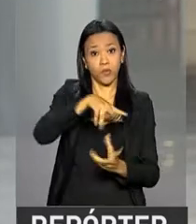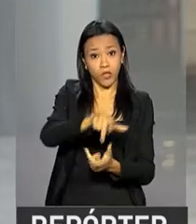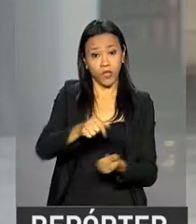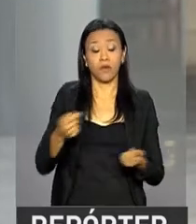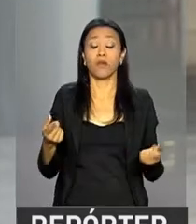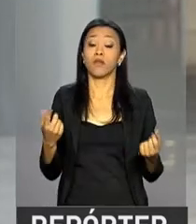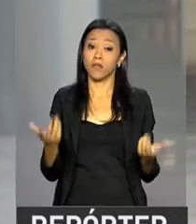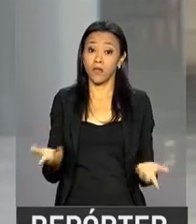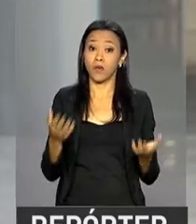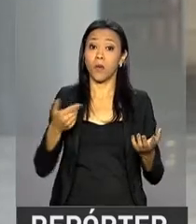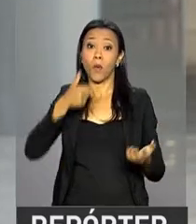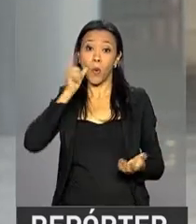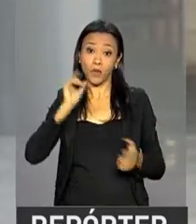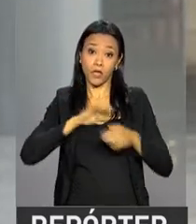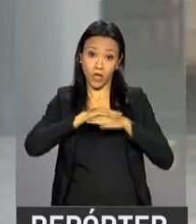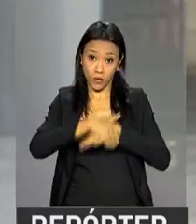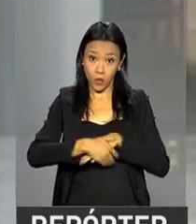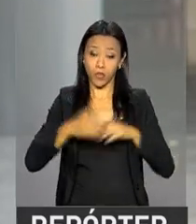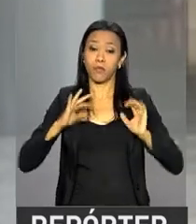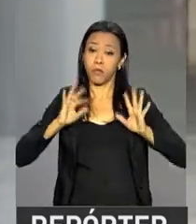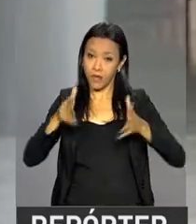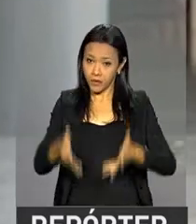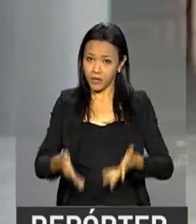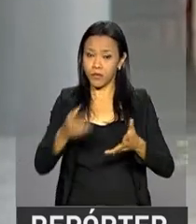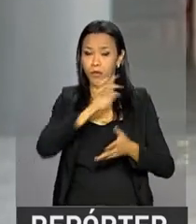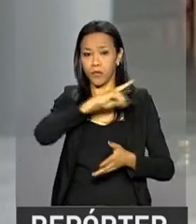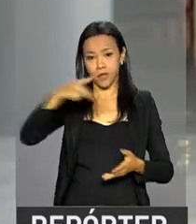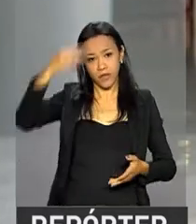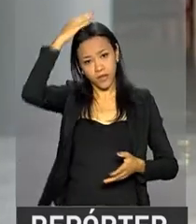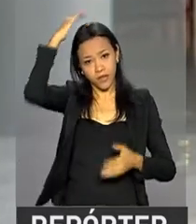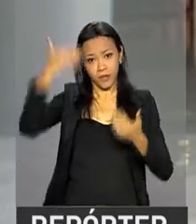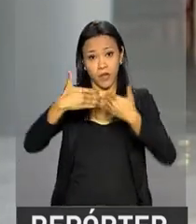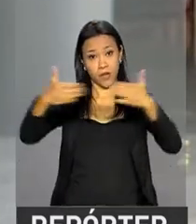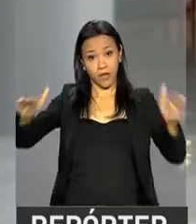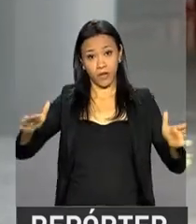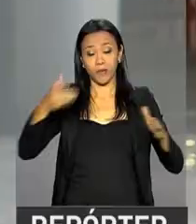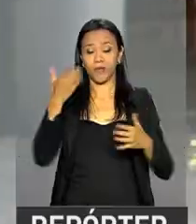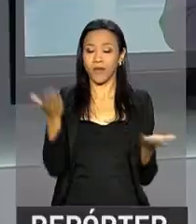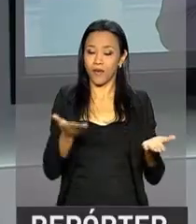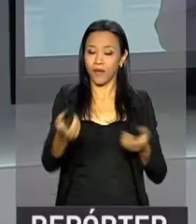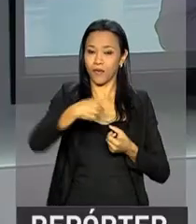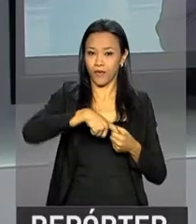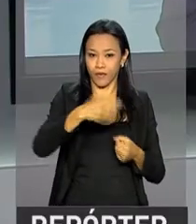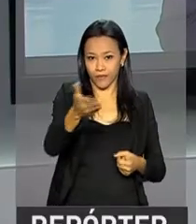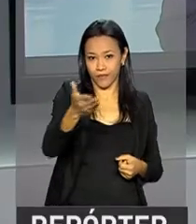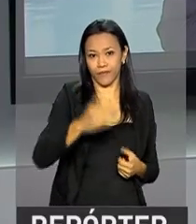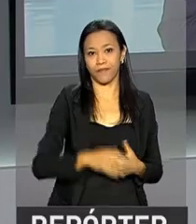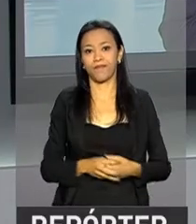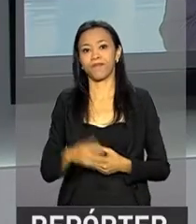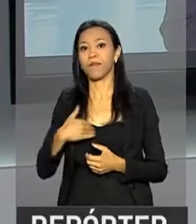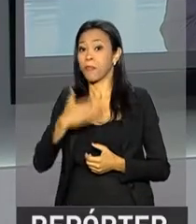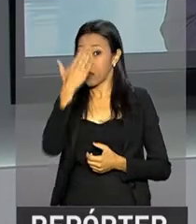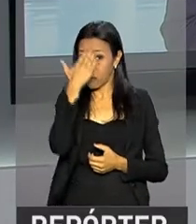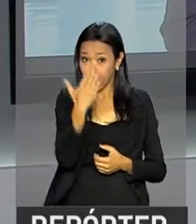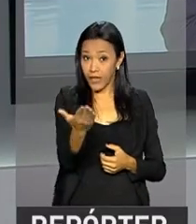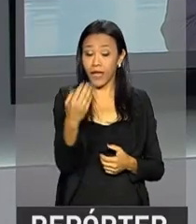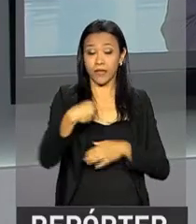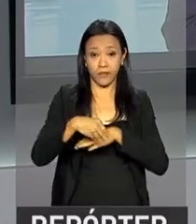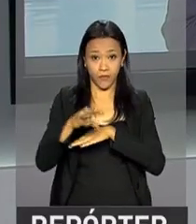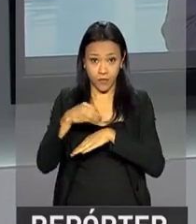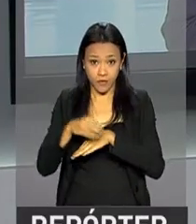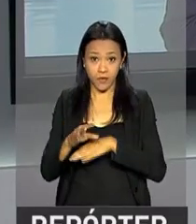participou ontem à noite da abertura deste congresso e volto com você e carolina obrigada pelas informações